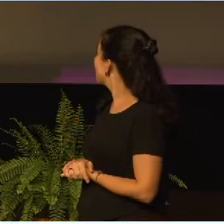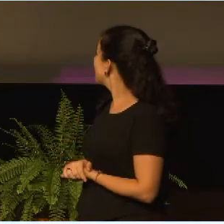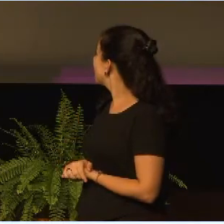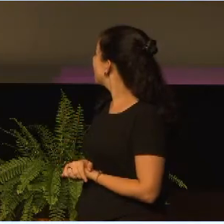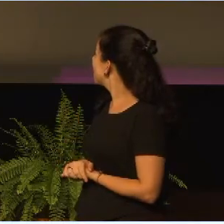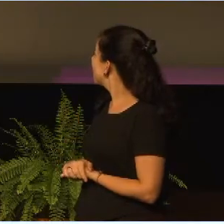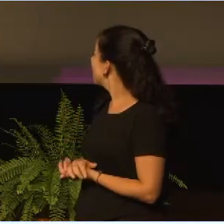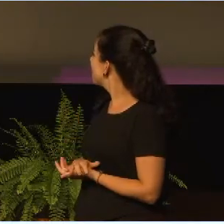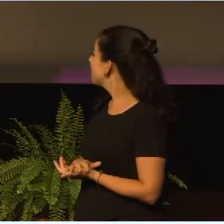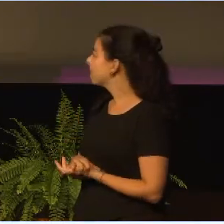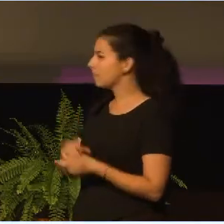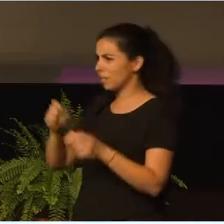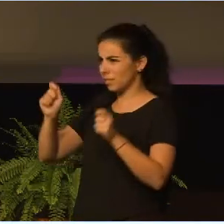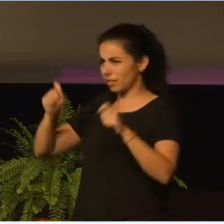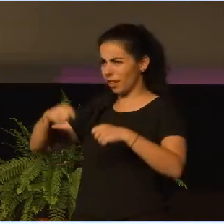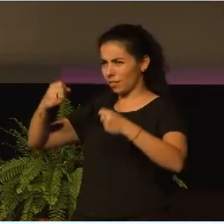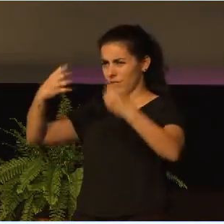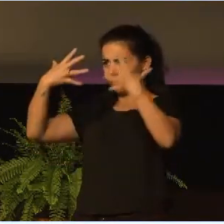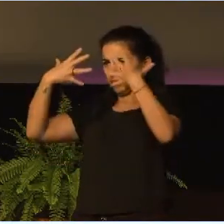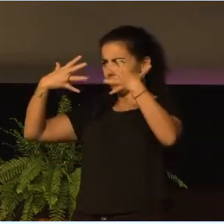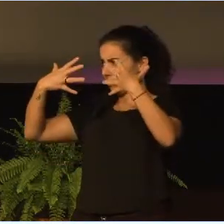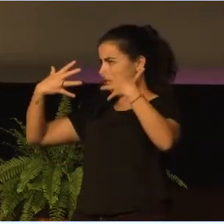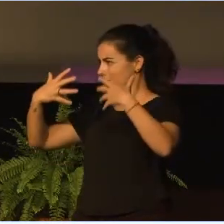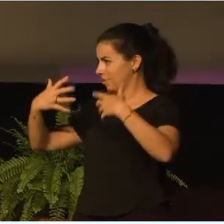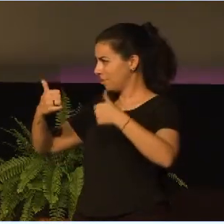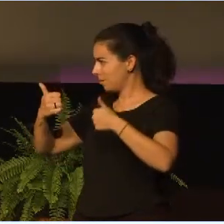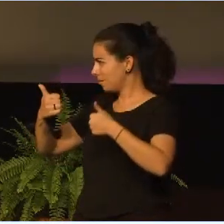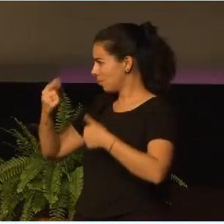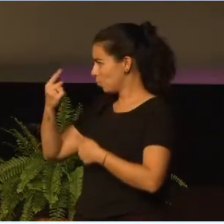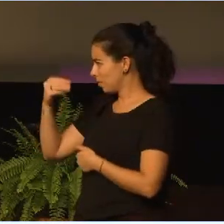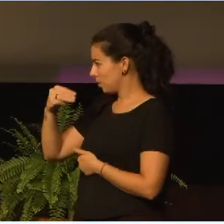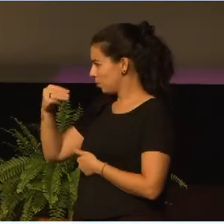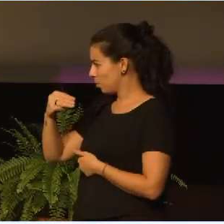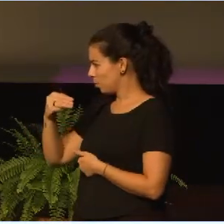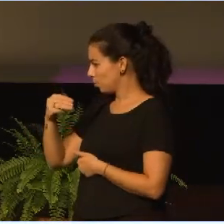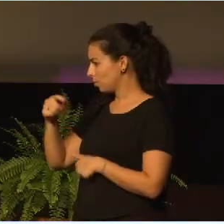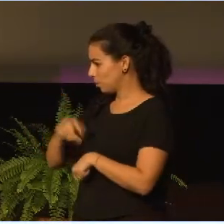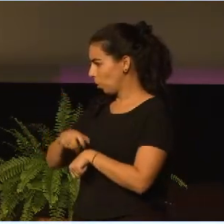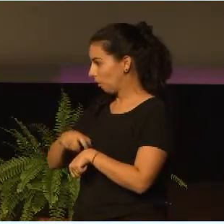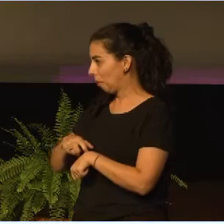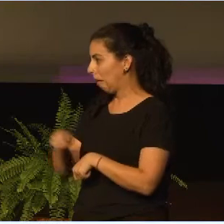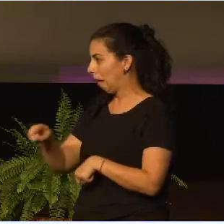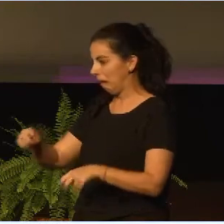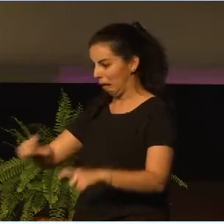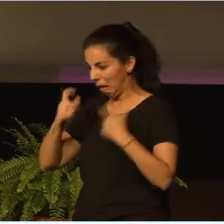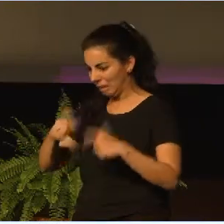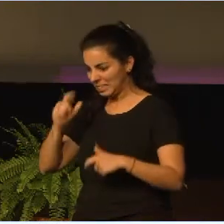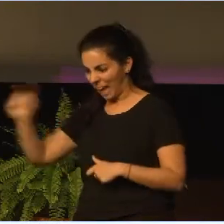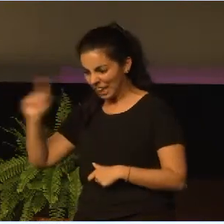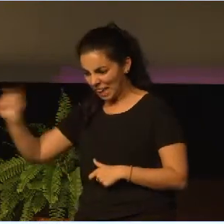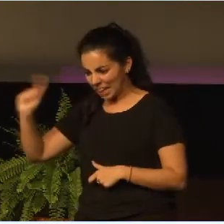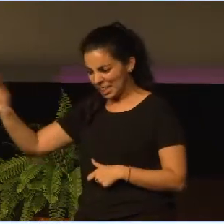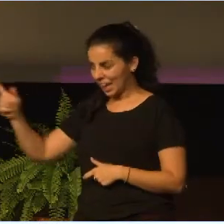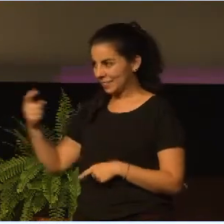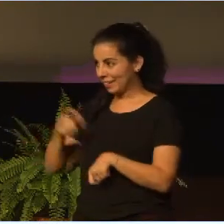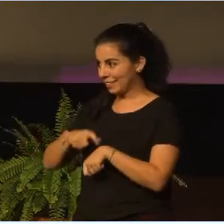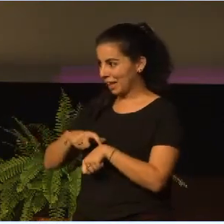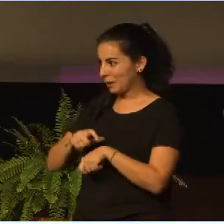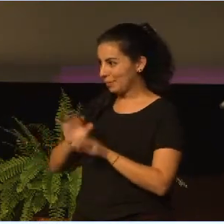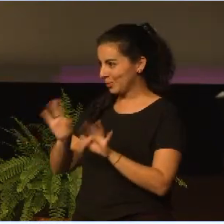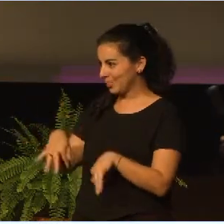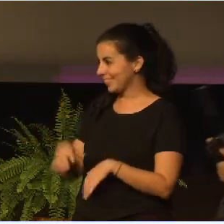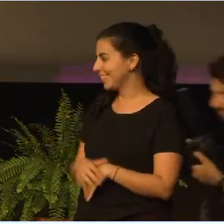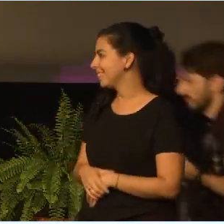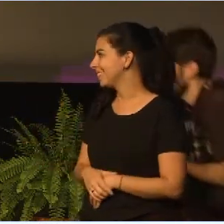A gente consegue acender a luz um pouquinho aqui? 1 minuto. Já estourei o tempo, os caras ficam mandando mensagem aqui para mim. Sai fora, pula daí. Lá de cima, os